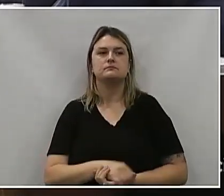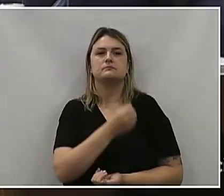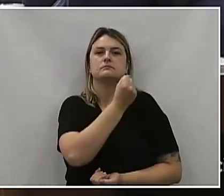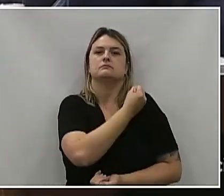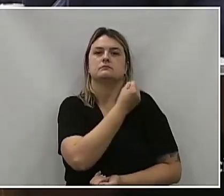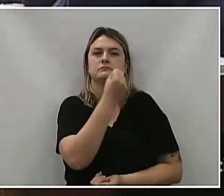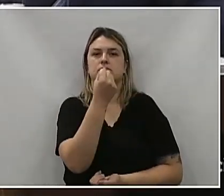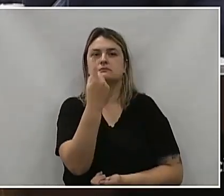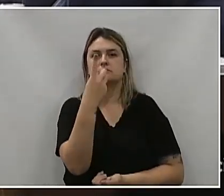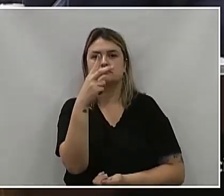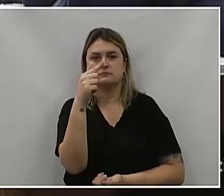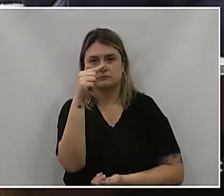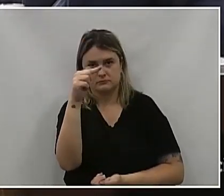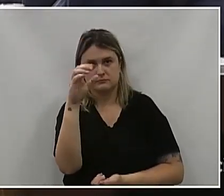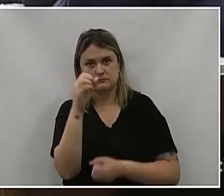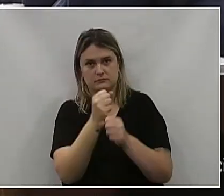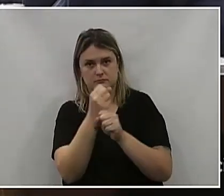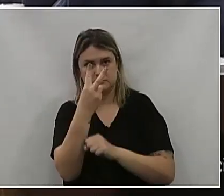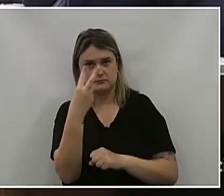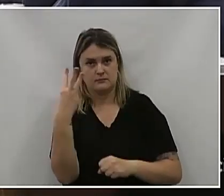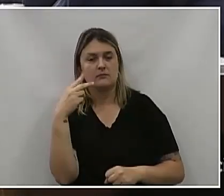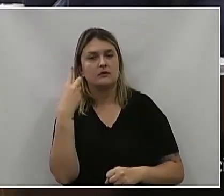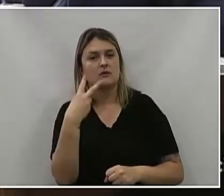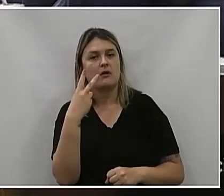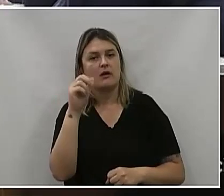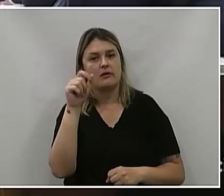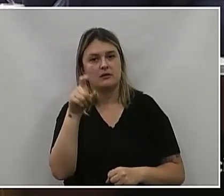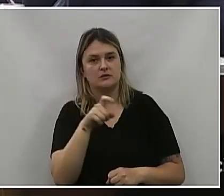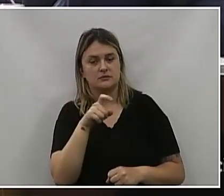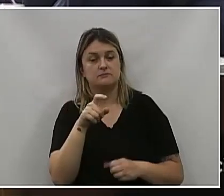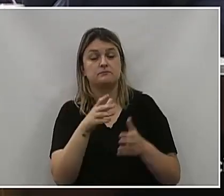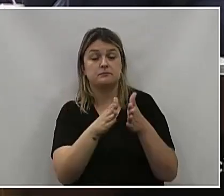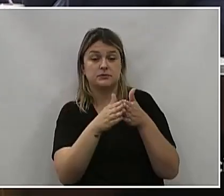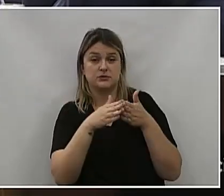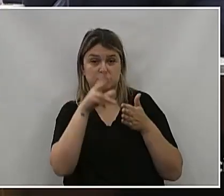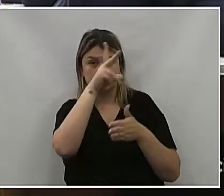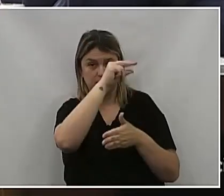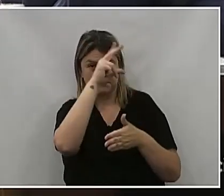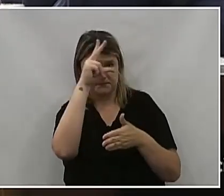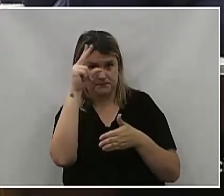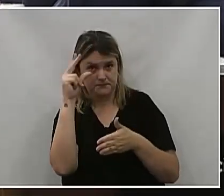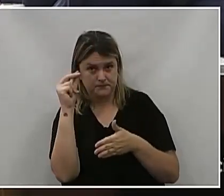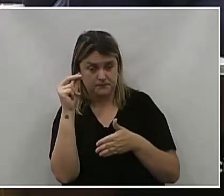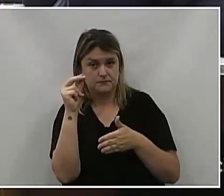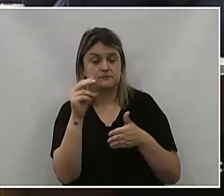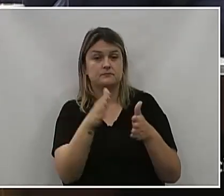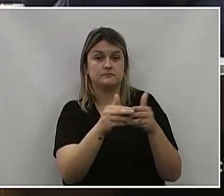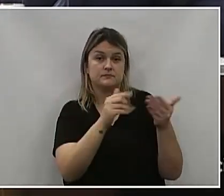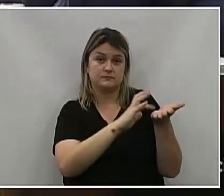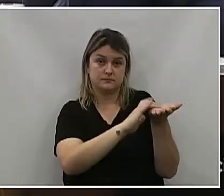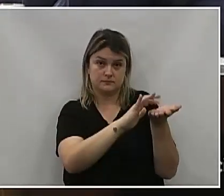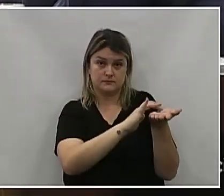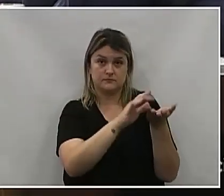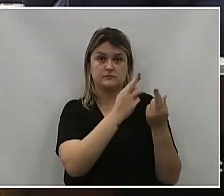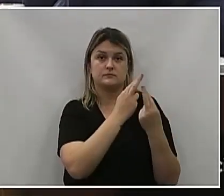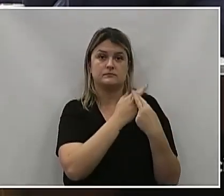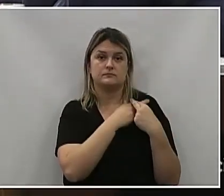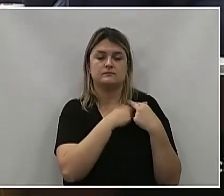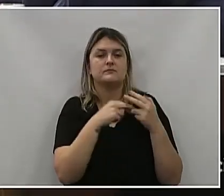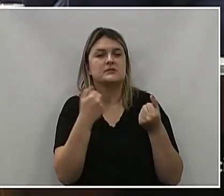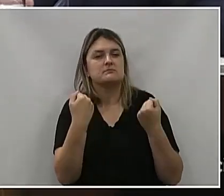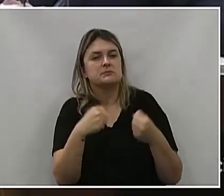Número 170 de 2023, do vereador Alex de Anastácio, ao Poder Executivo Municipal, por meio da Secretaria competente,